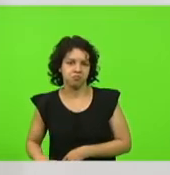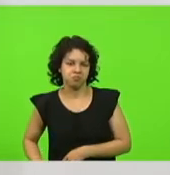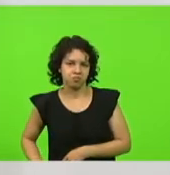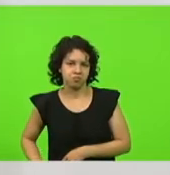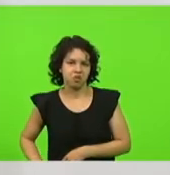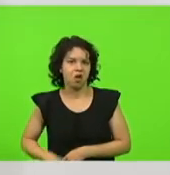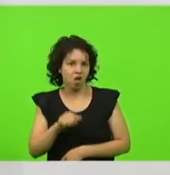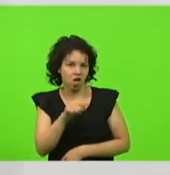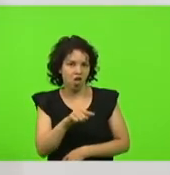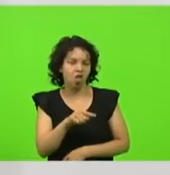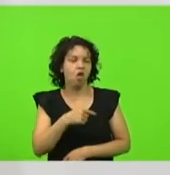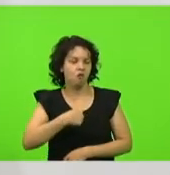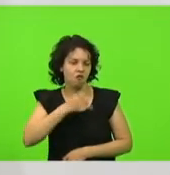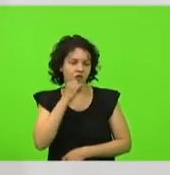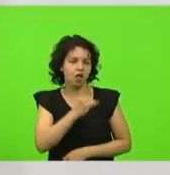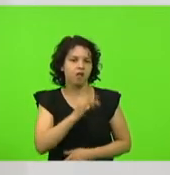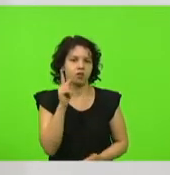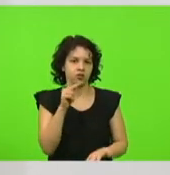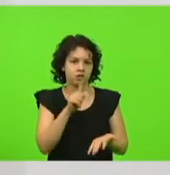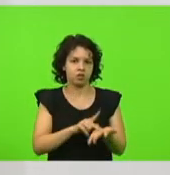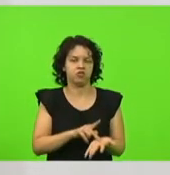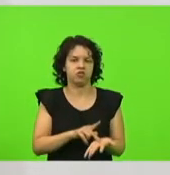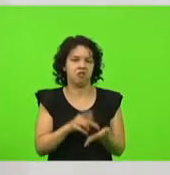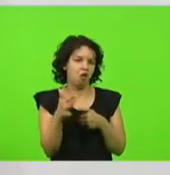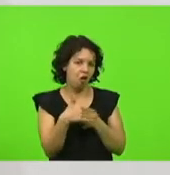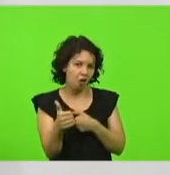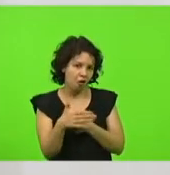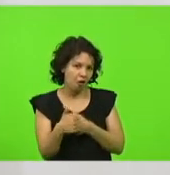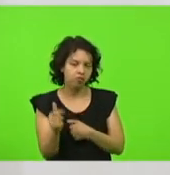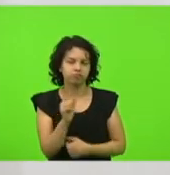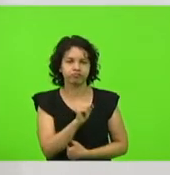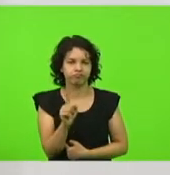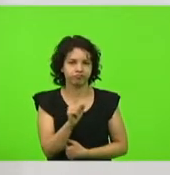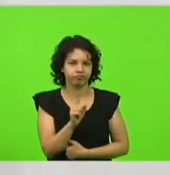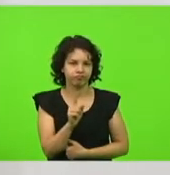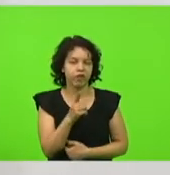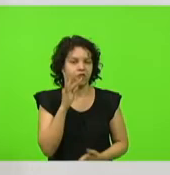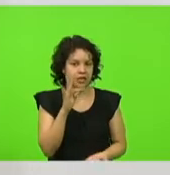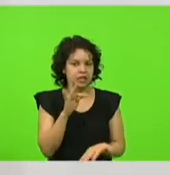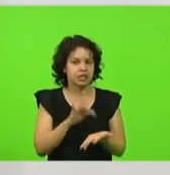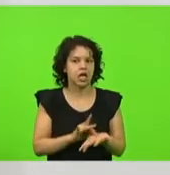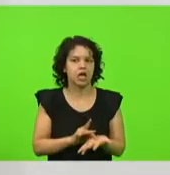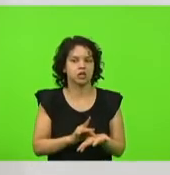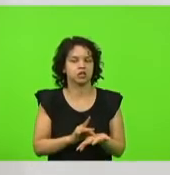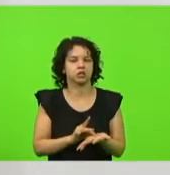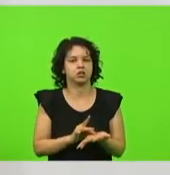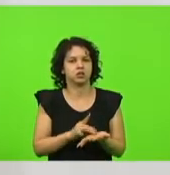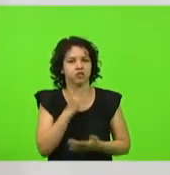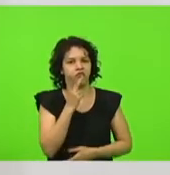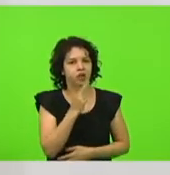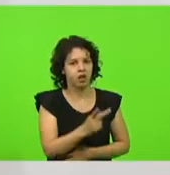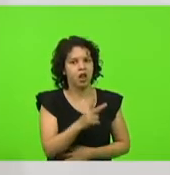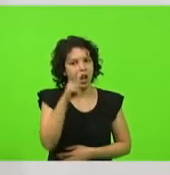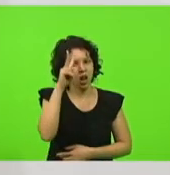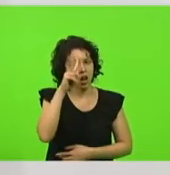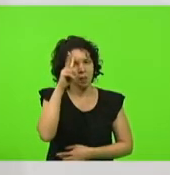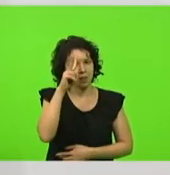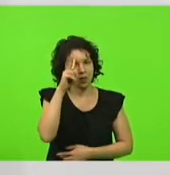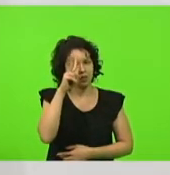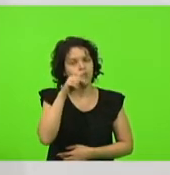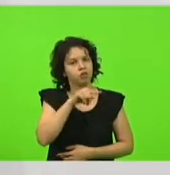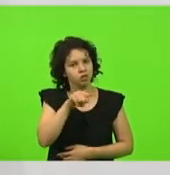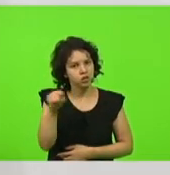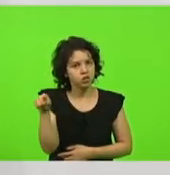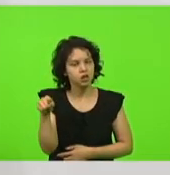de forma moderada. Vai ouvir aquilo que precisa ser ouvido. E detalhe, relembrando, senhores vereadores